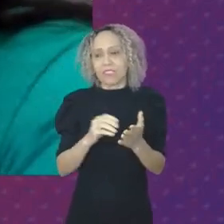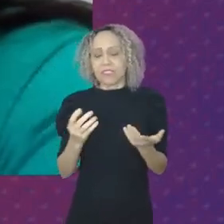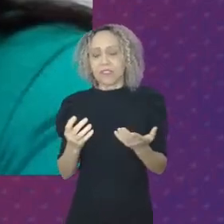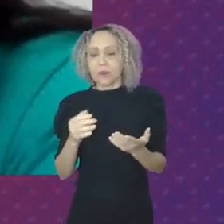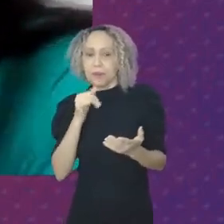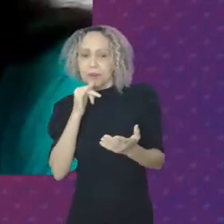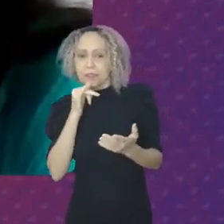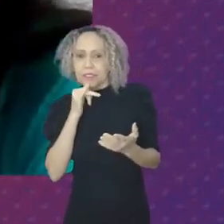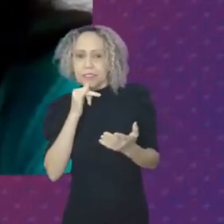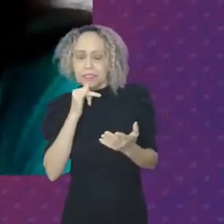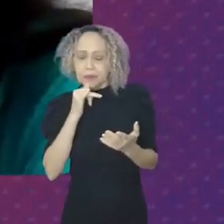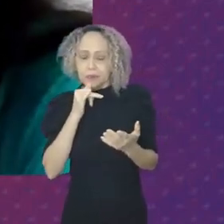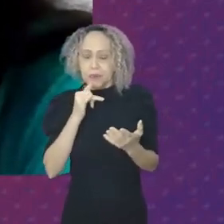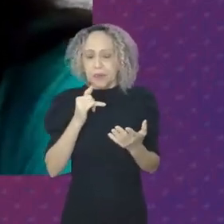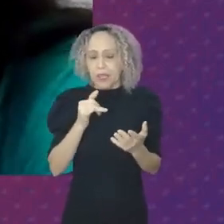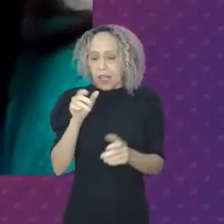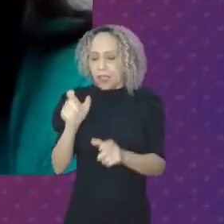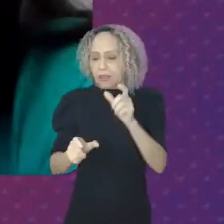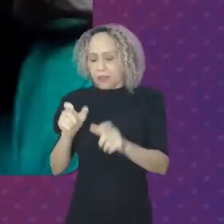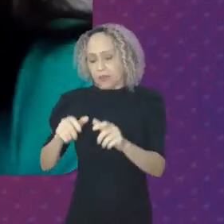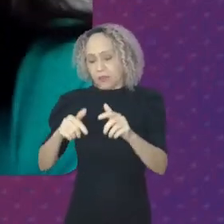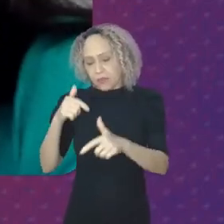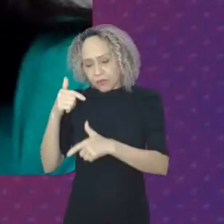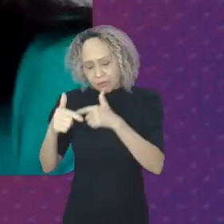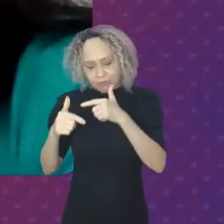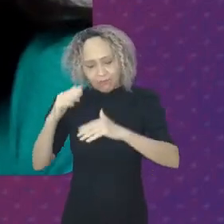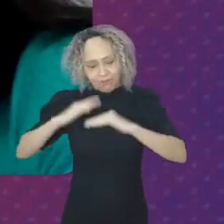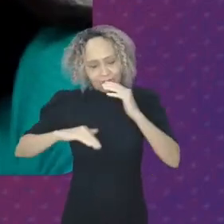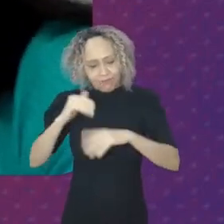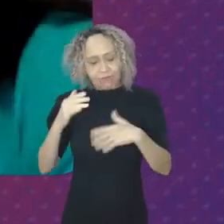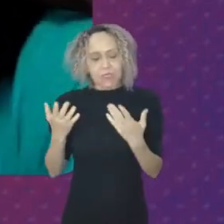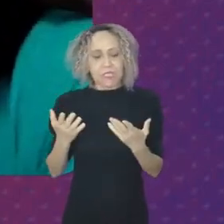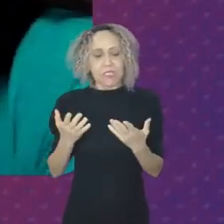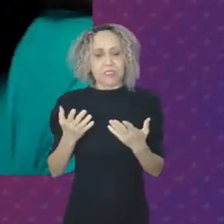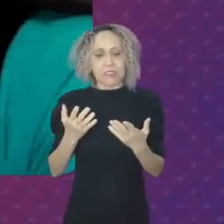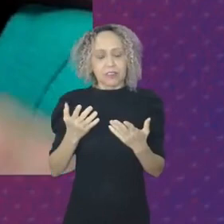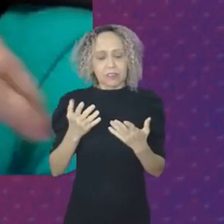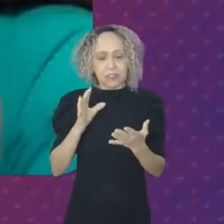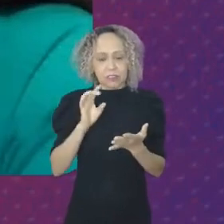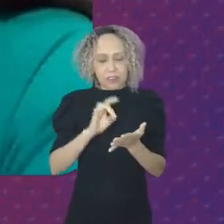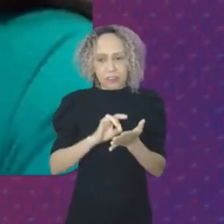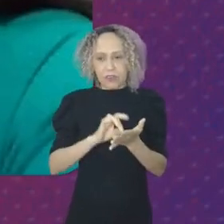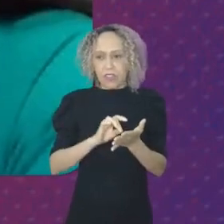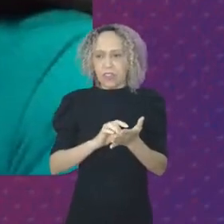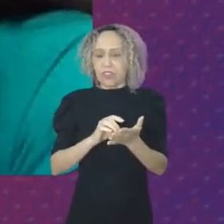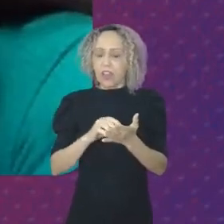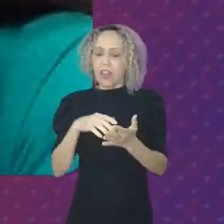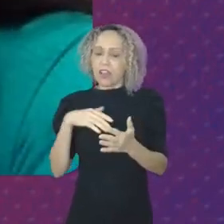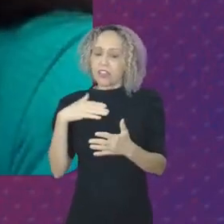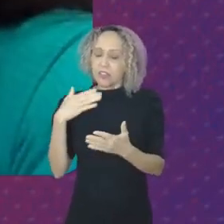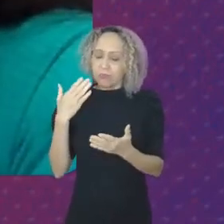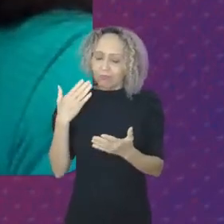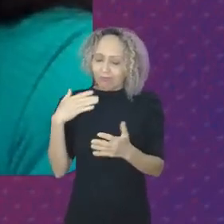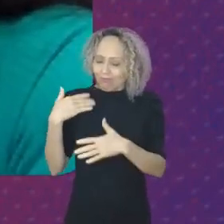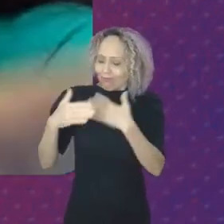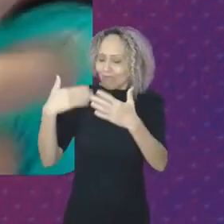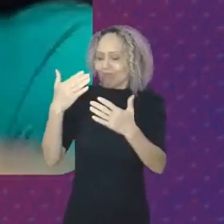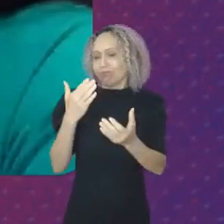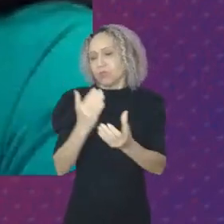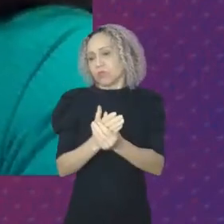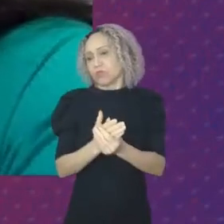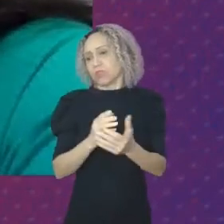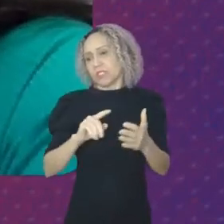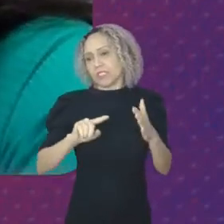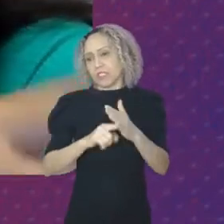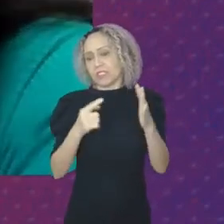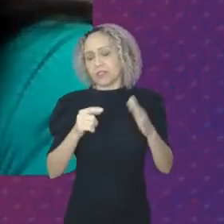efetivo em nenhum dos pontos que ele se propõe a ser, né? E aí, além disso, não há um